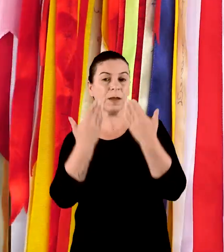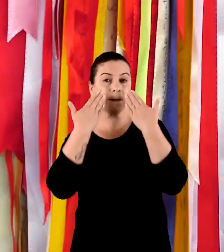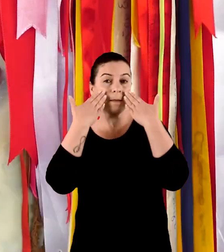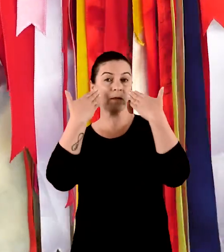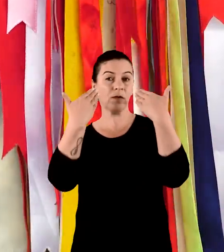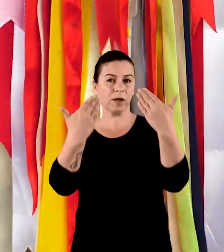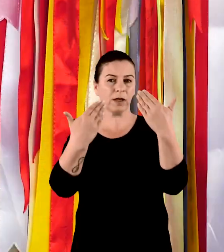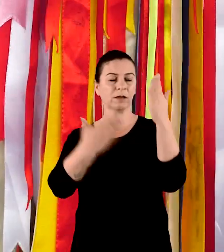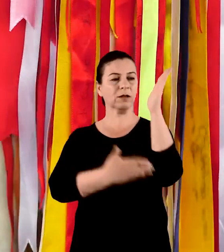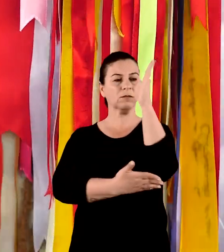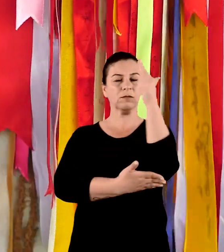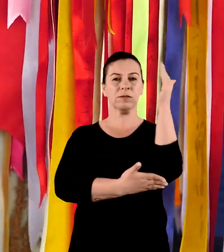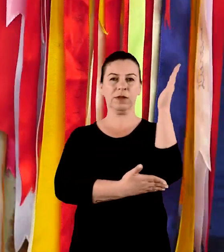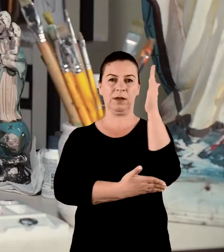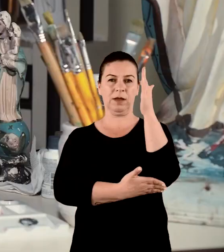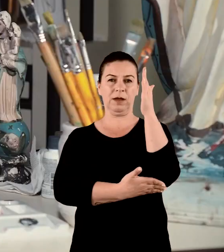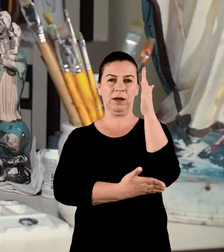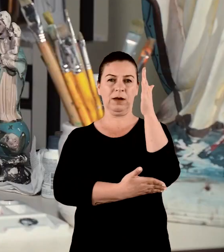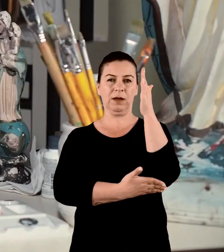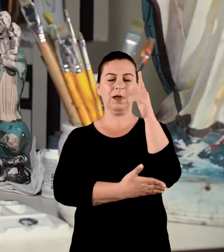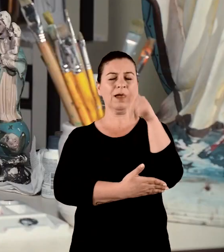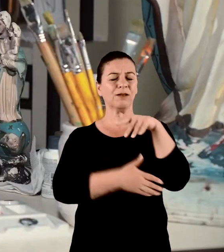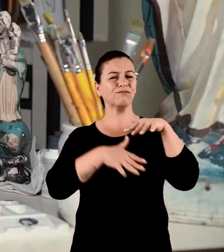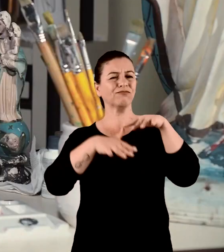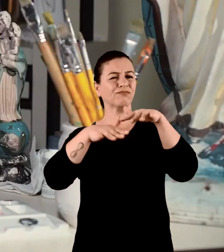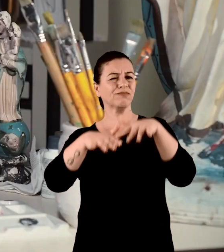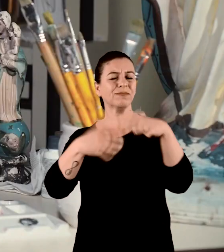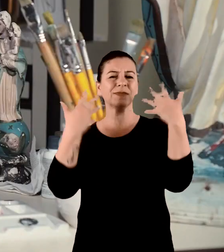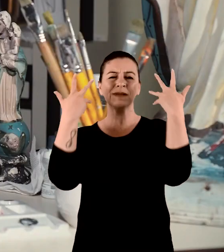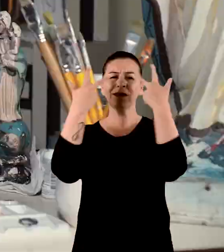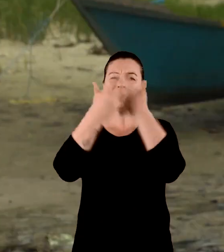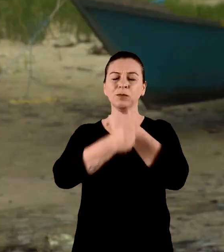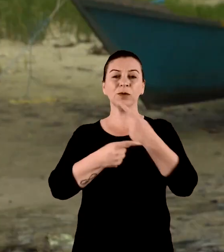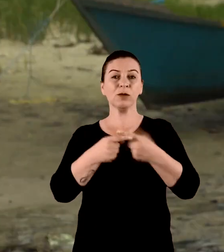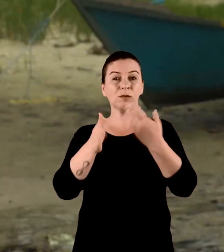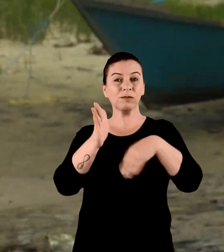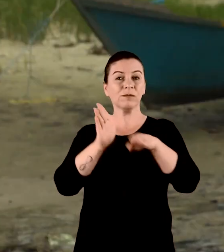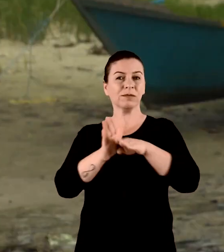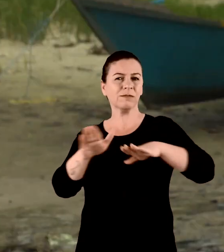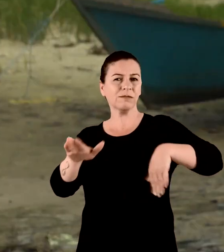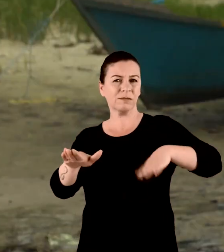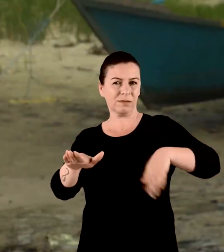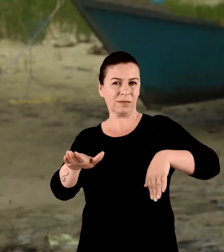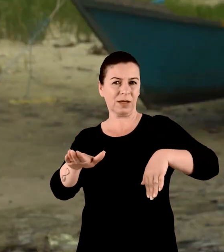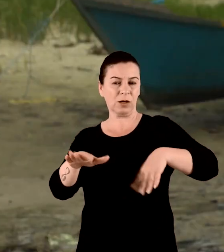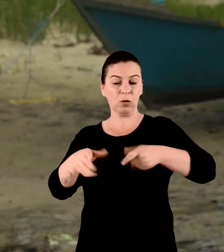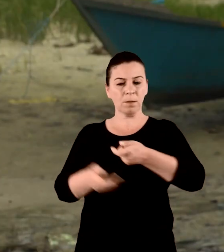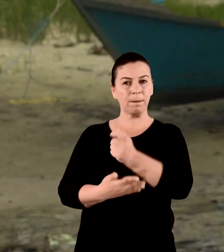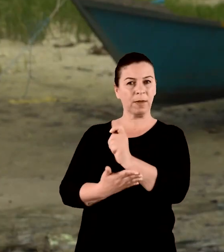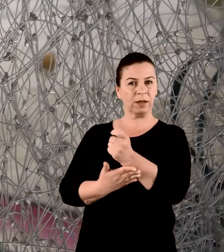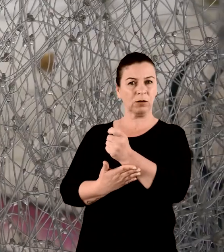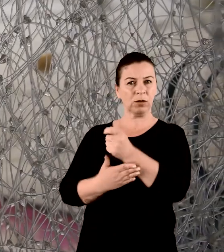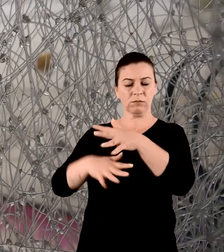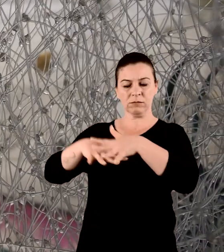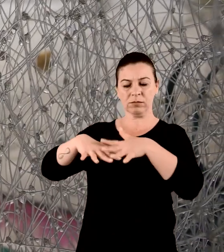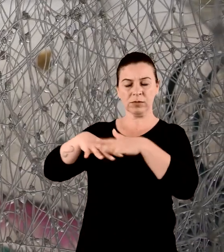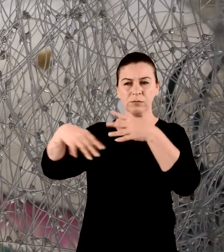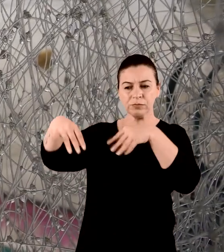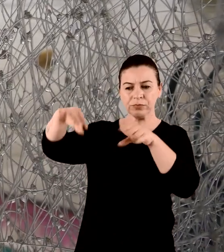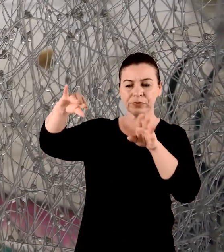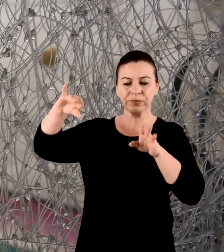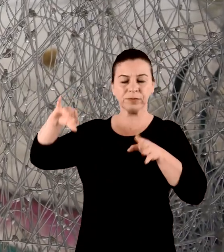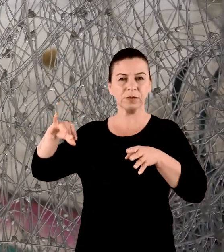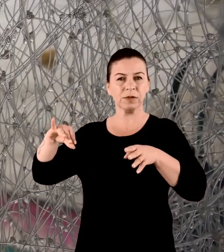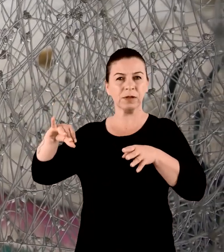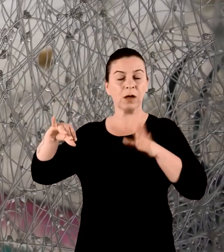são identificadas com as bandeiras. É um movimento lindo, porque quando eles chegam nas praias, os pescadores colocam suas redes